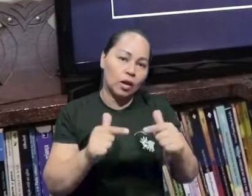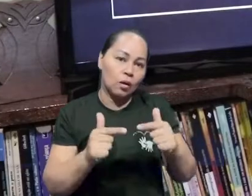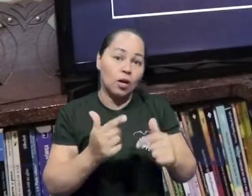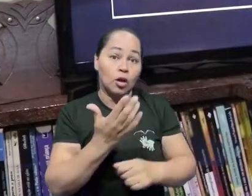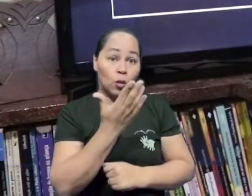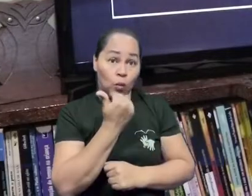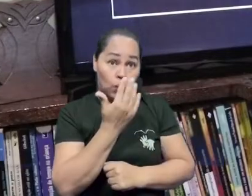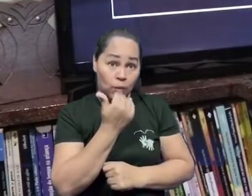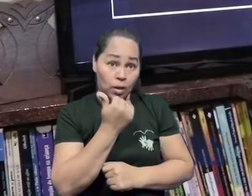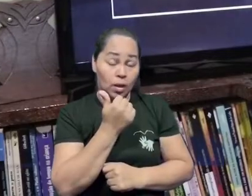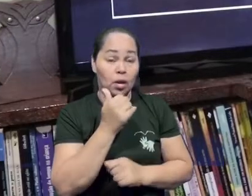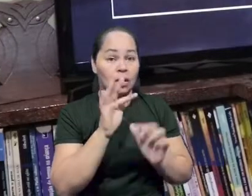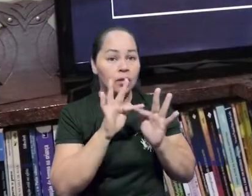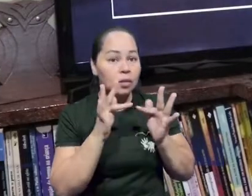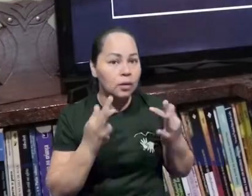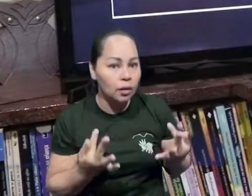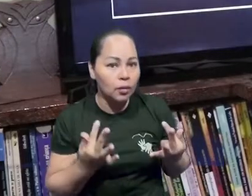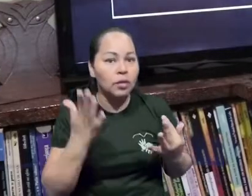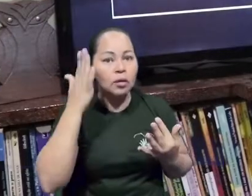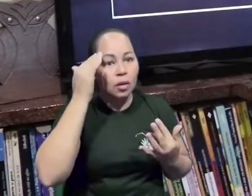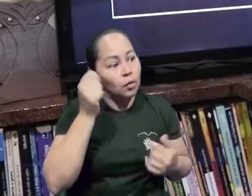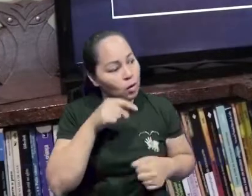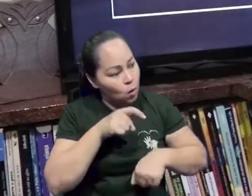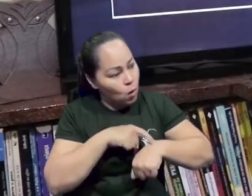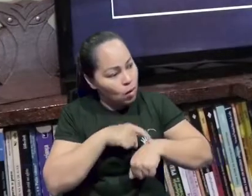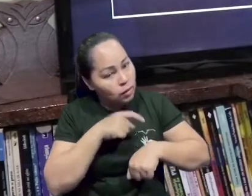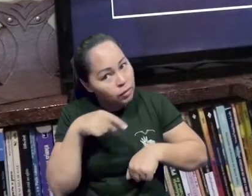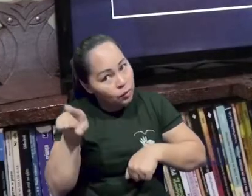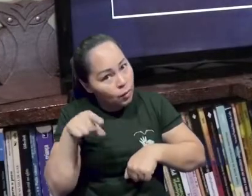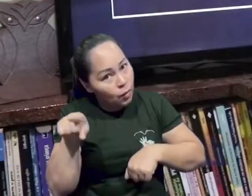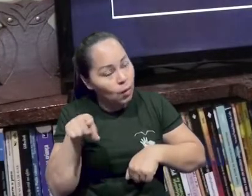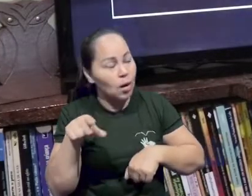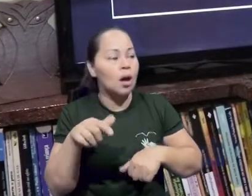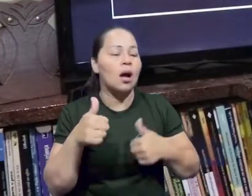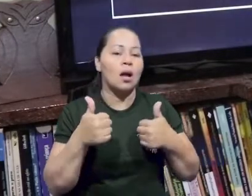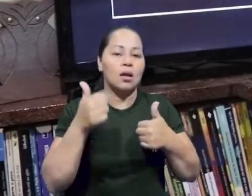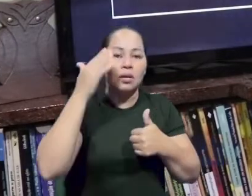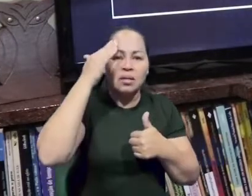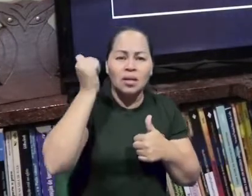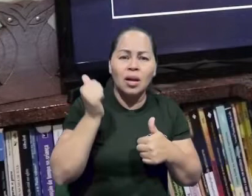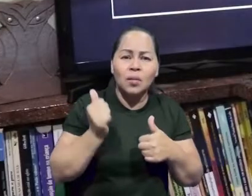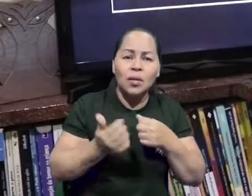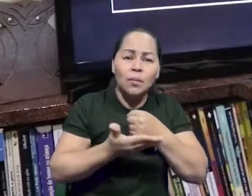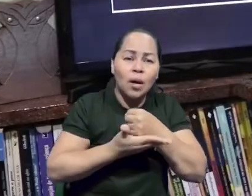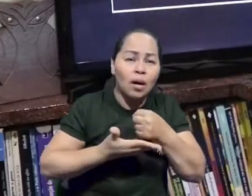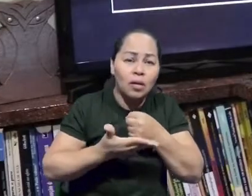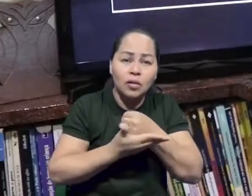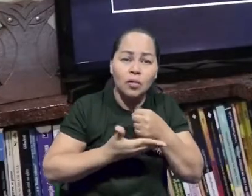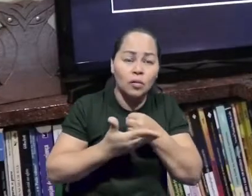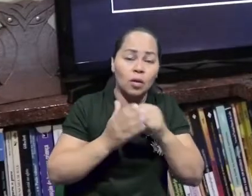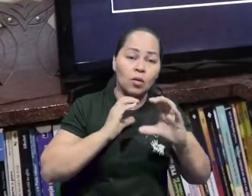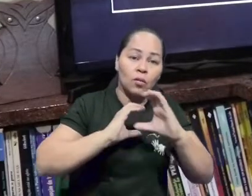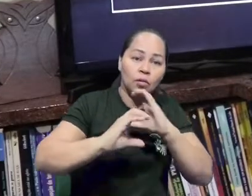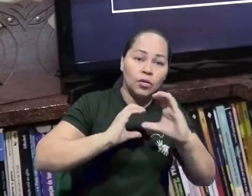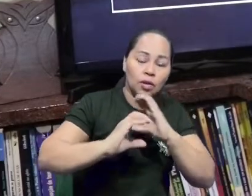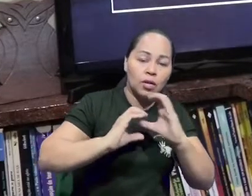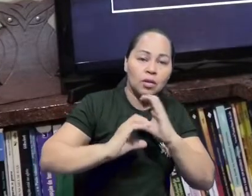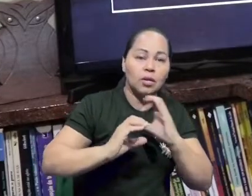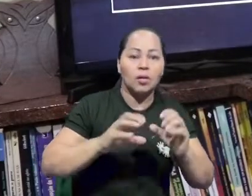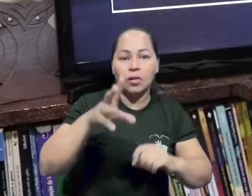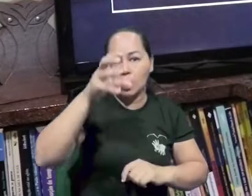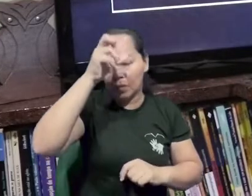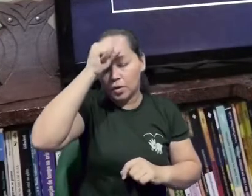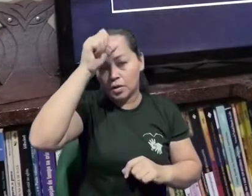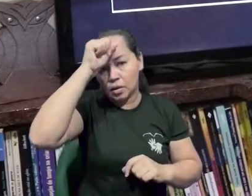Então, comer, tá na hora de ir embora. Então é muito simples, muito básico, né? Ainda nas habilidades